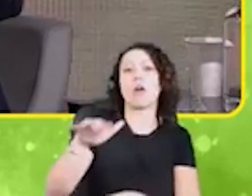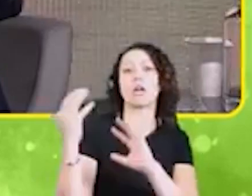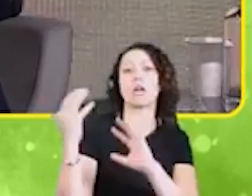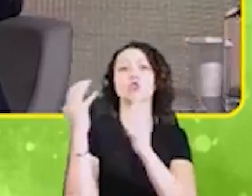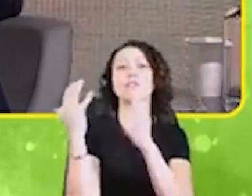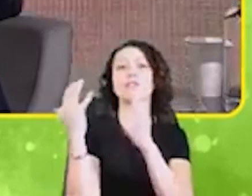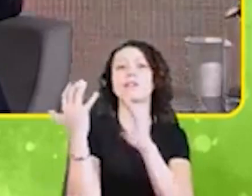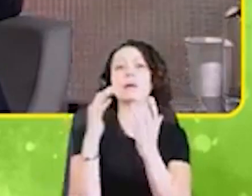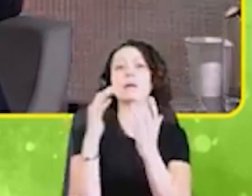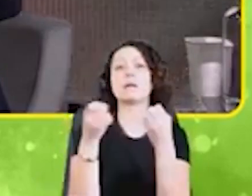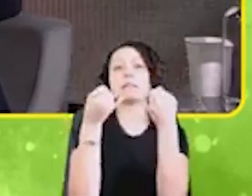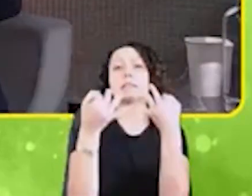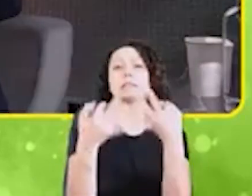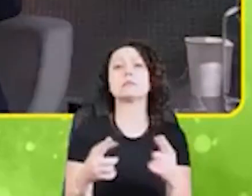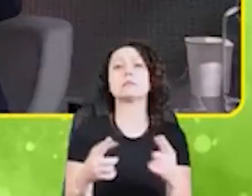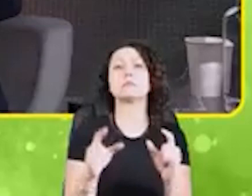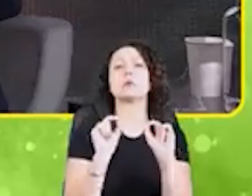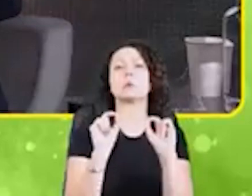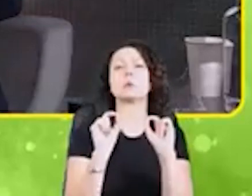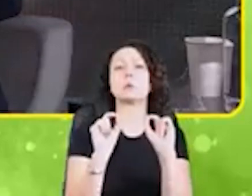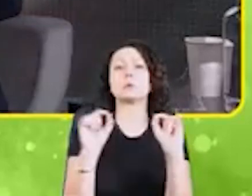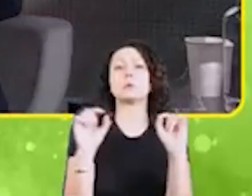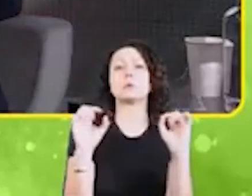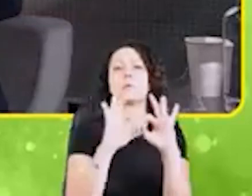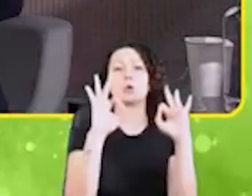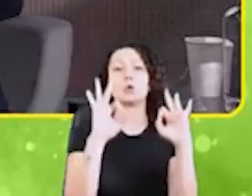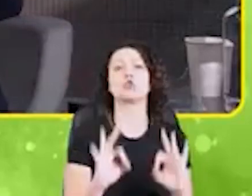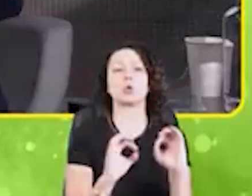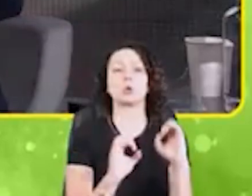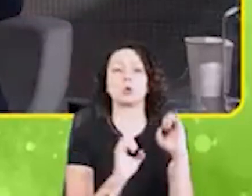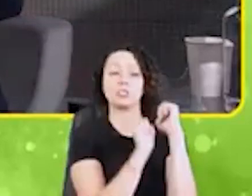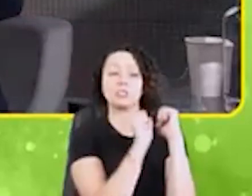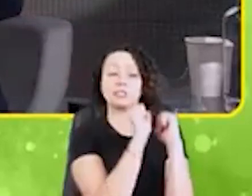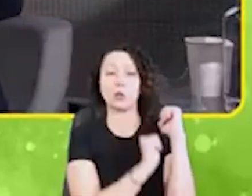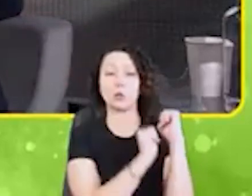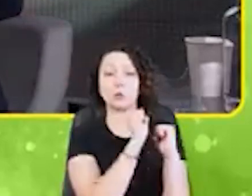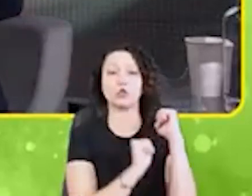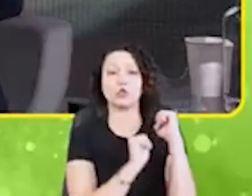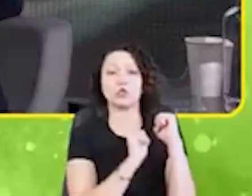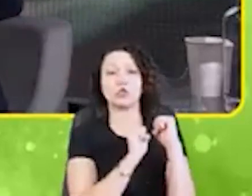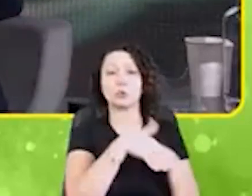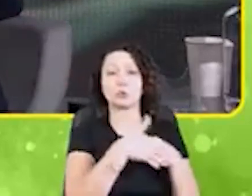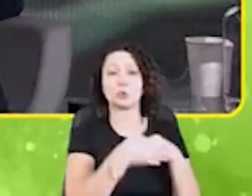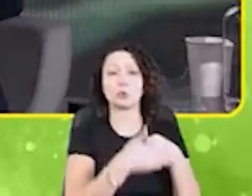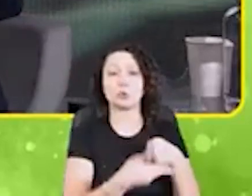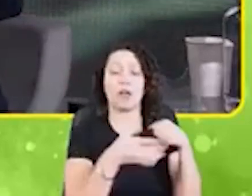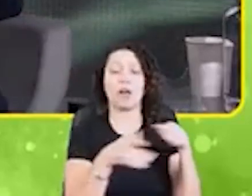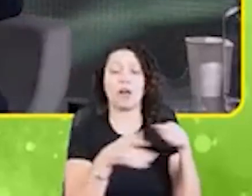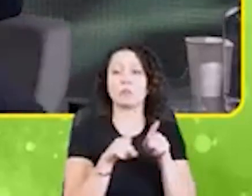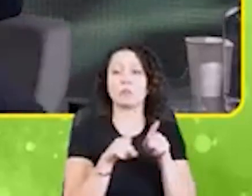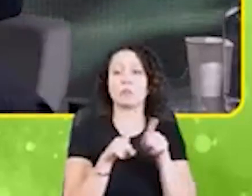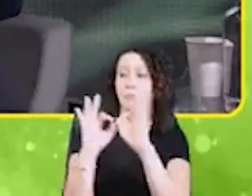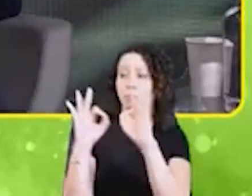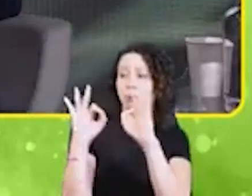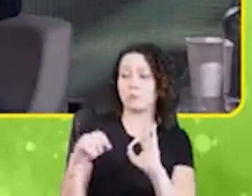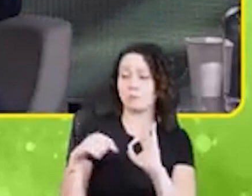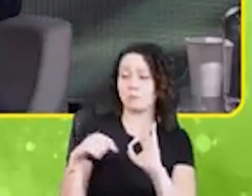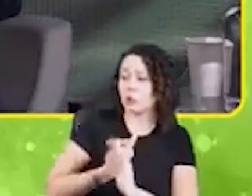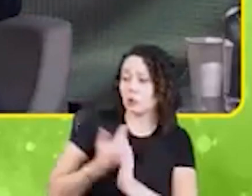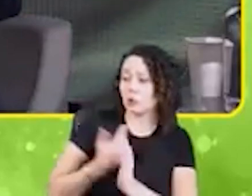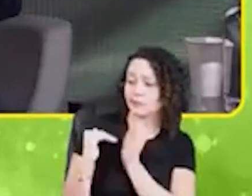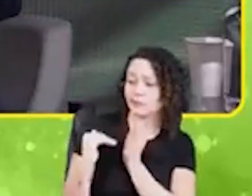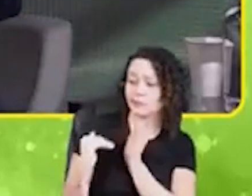o programa de siderurgia sustentável e os programas que a nossa secretaria tem levado adiante nessa